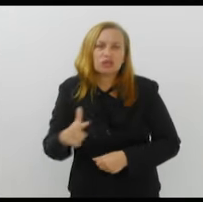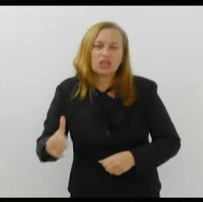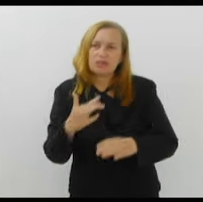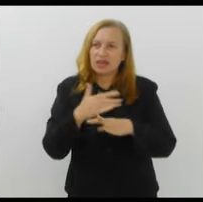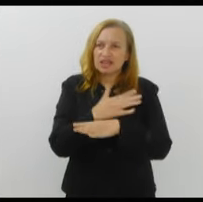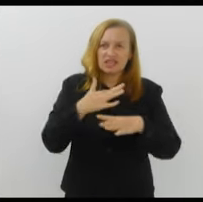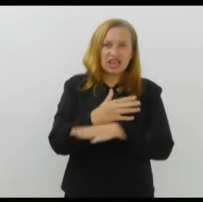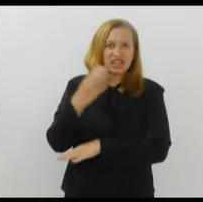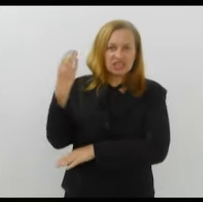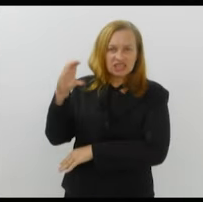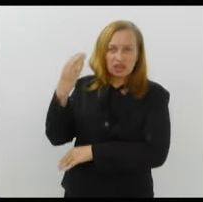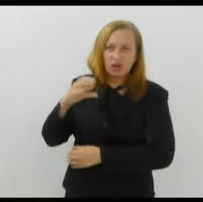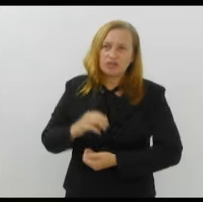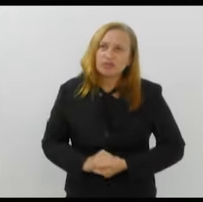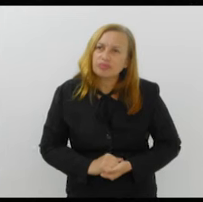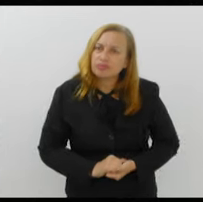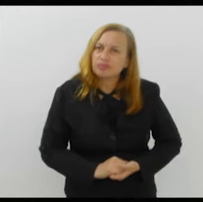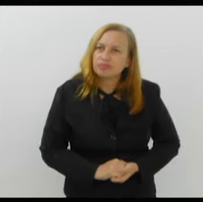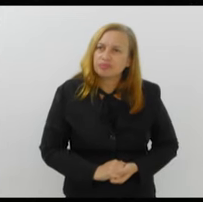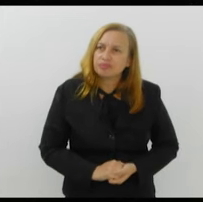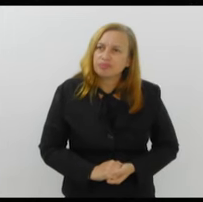Niterói.